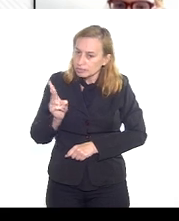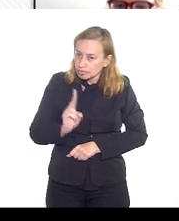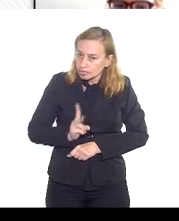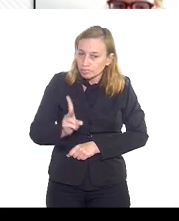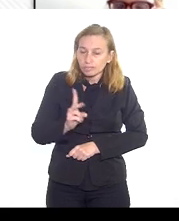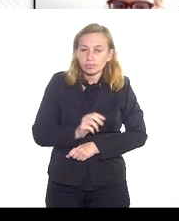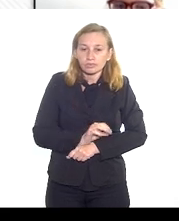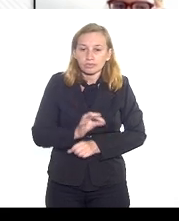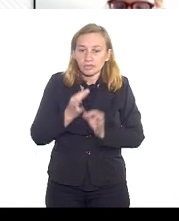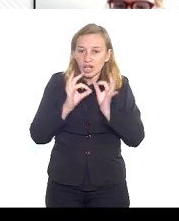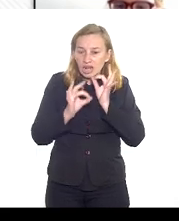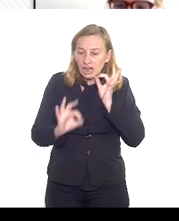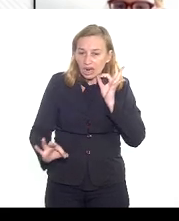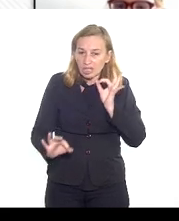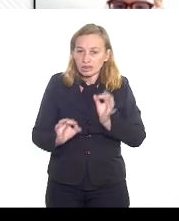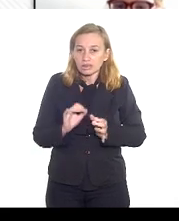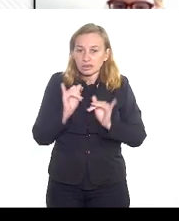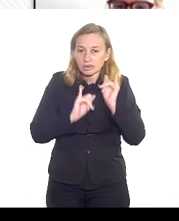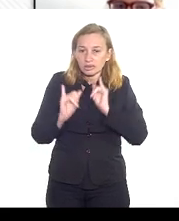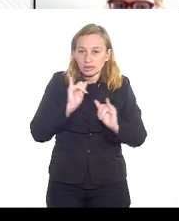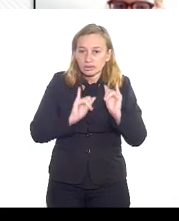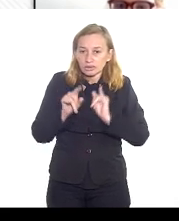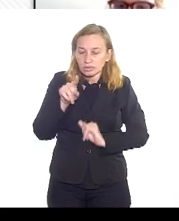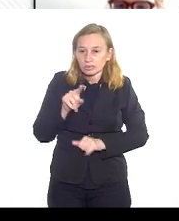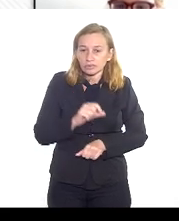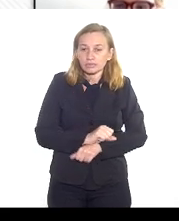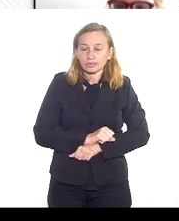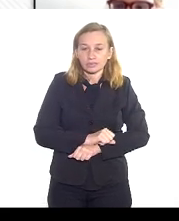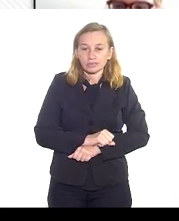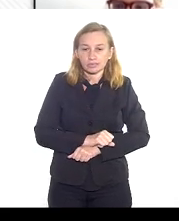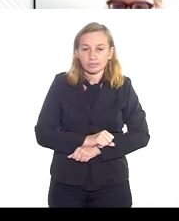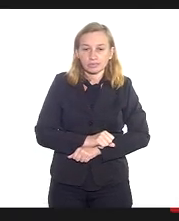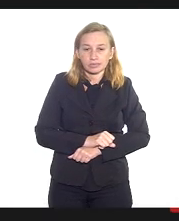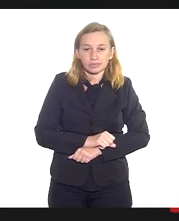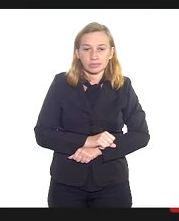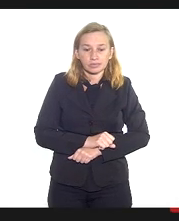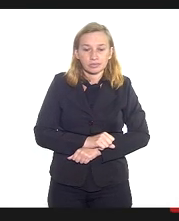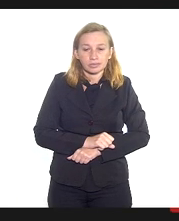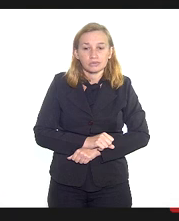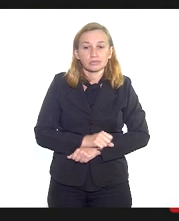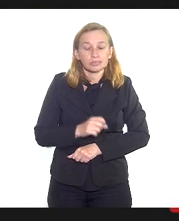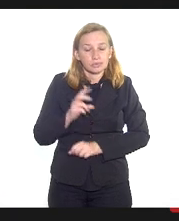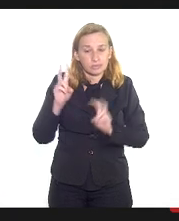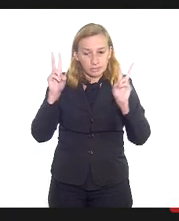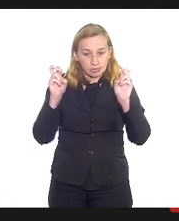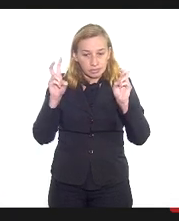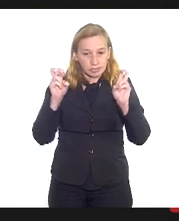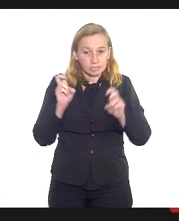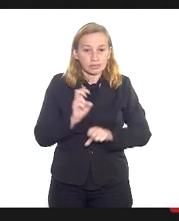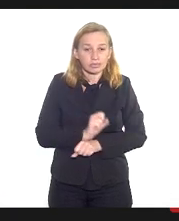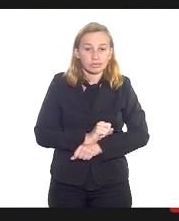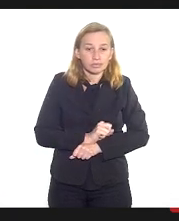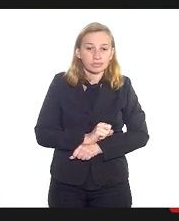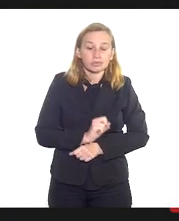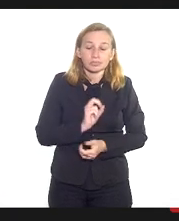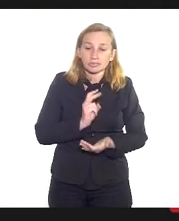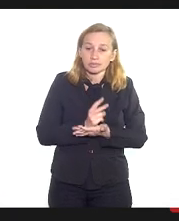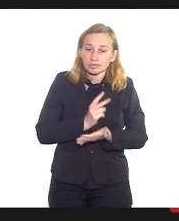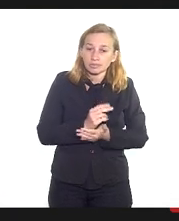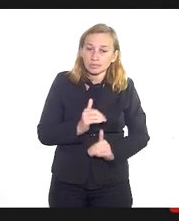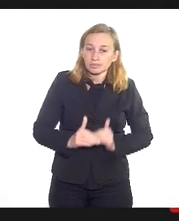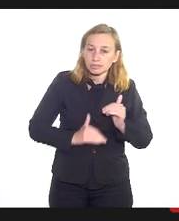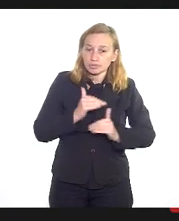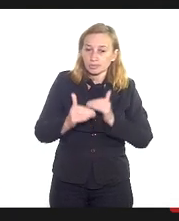eu estou estendendo essa informação aqui para a gente visualizar que existem situações que, mesmo com os avanços feitos